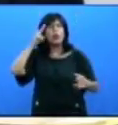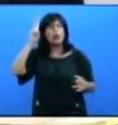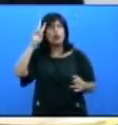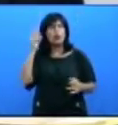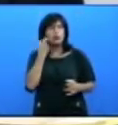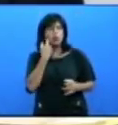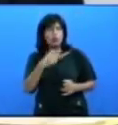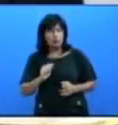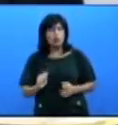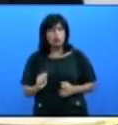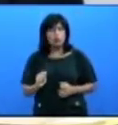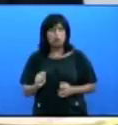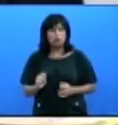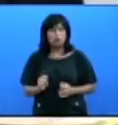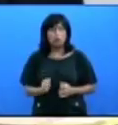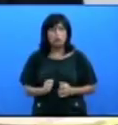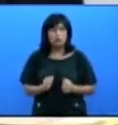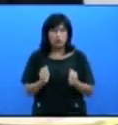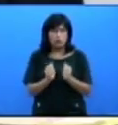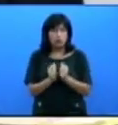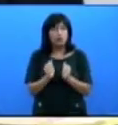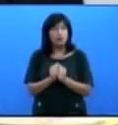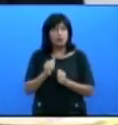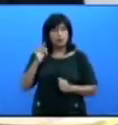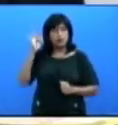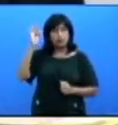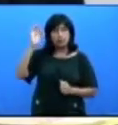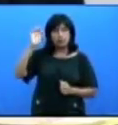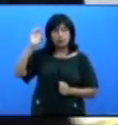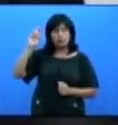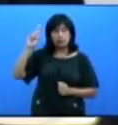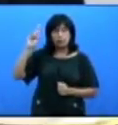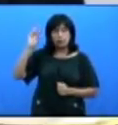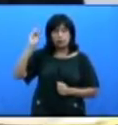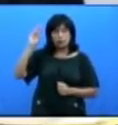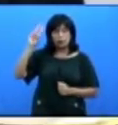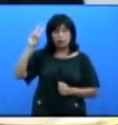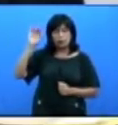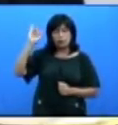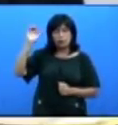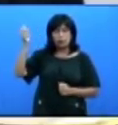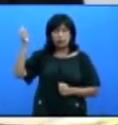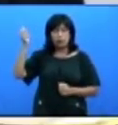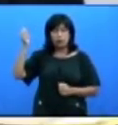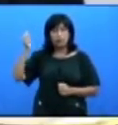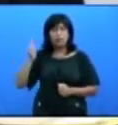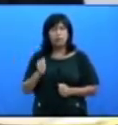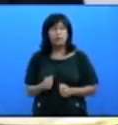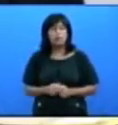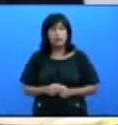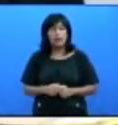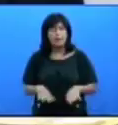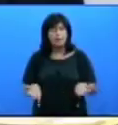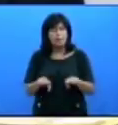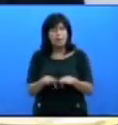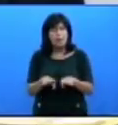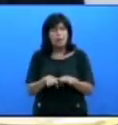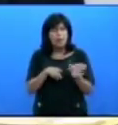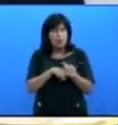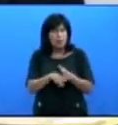se encontram vinculados à Rede Ferroviária Federal SA, bem como analisar a situação de todos os